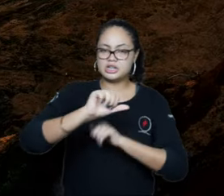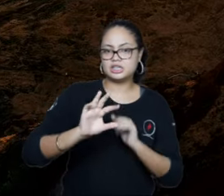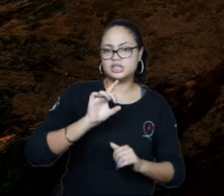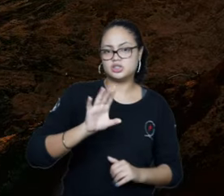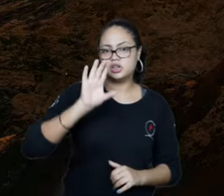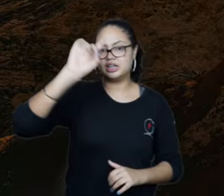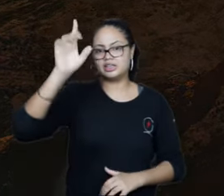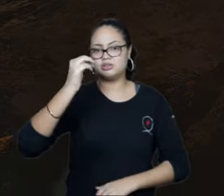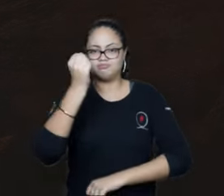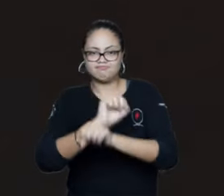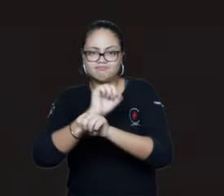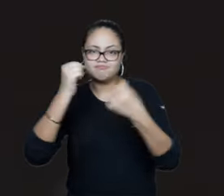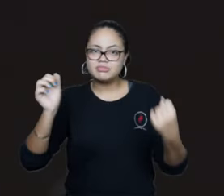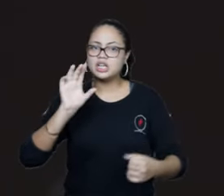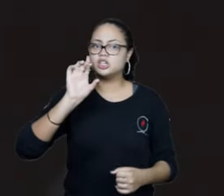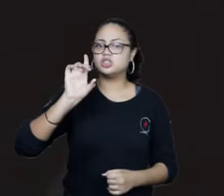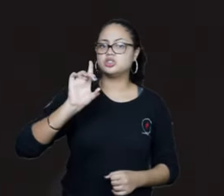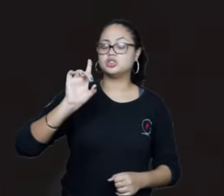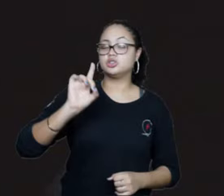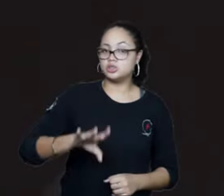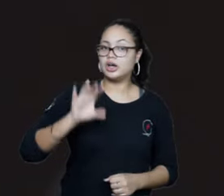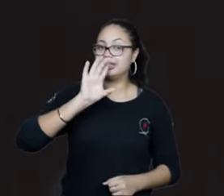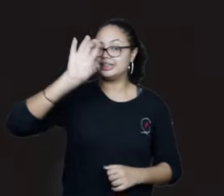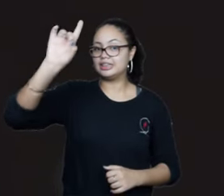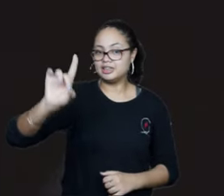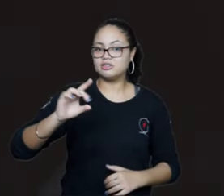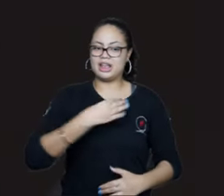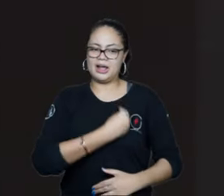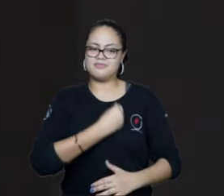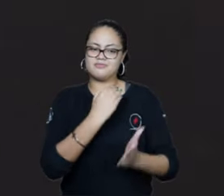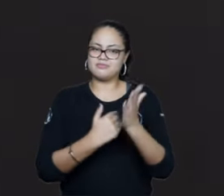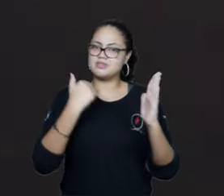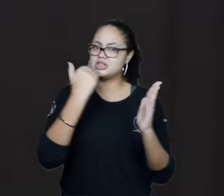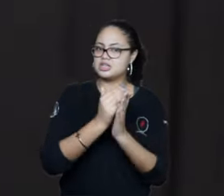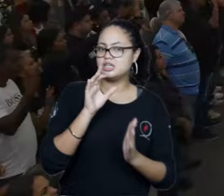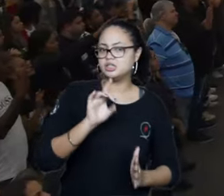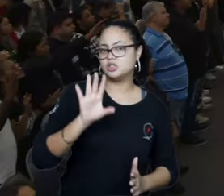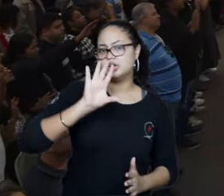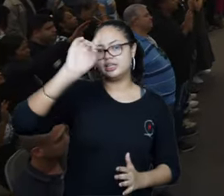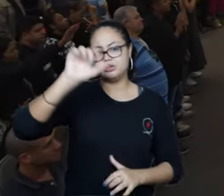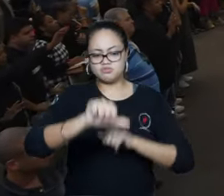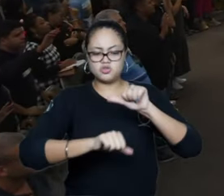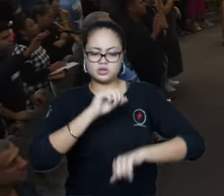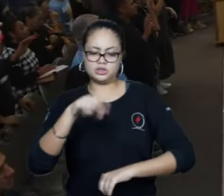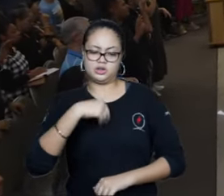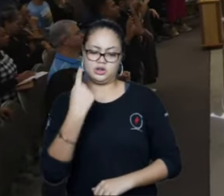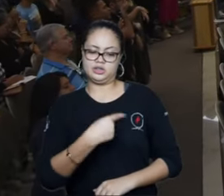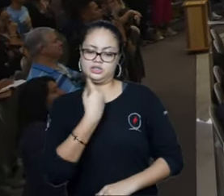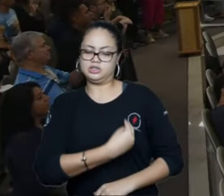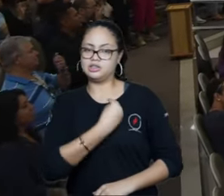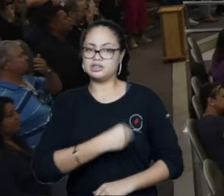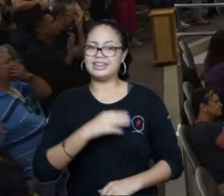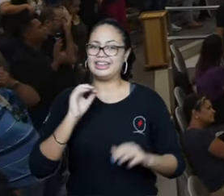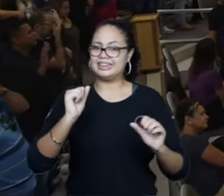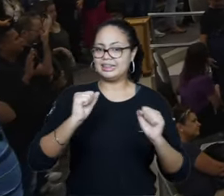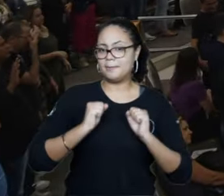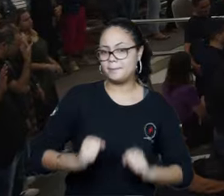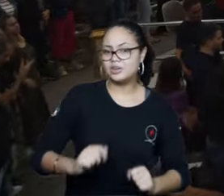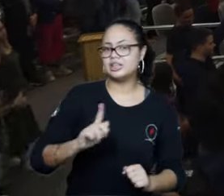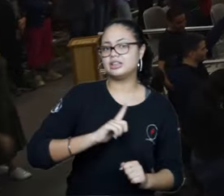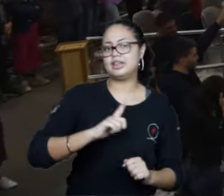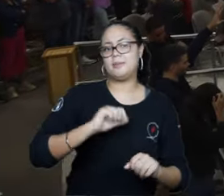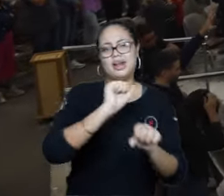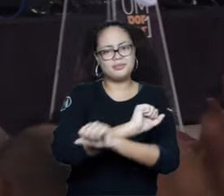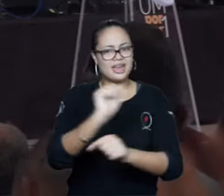ele liberta só ele da vida abundante só ele muda a nossa história ele tem poder para te libertar de